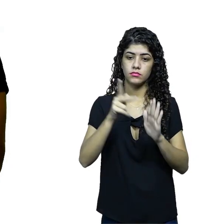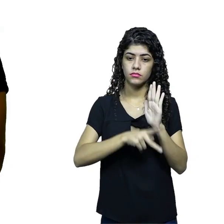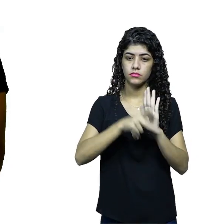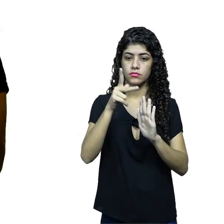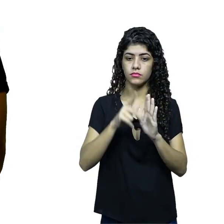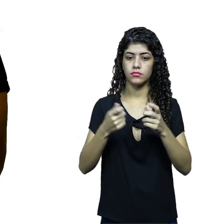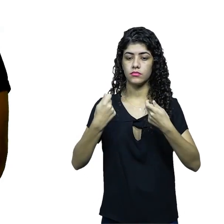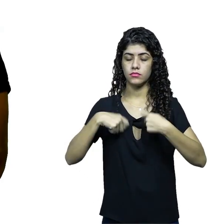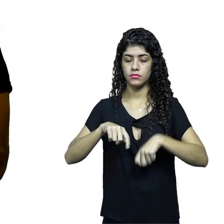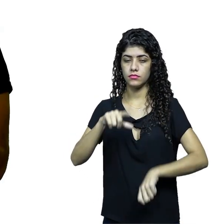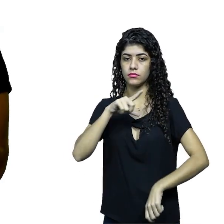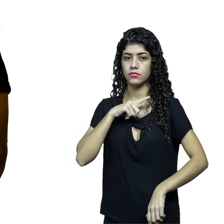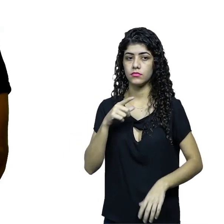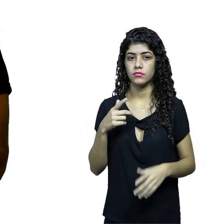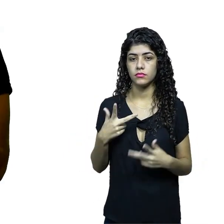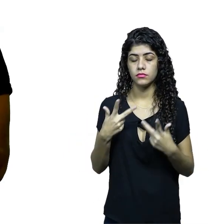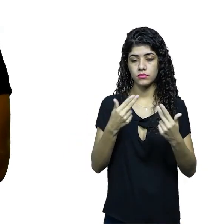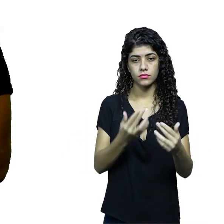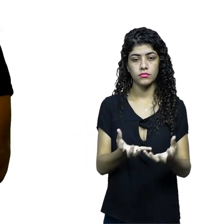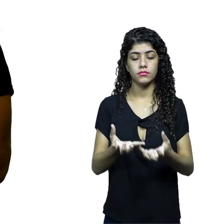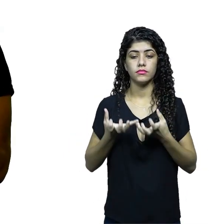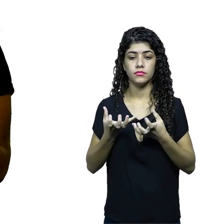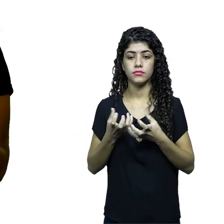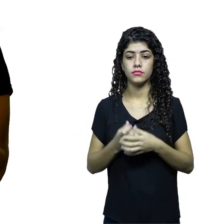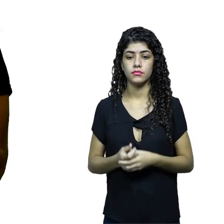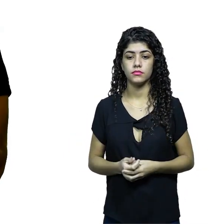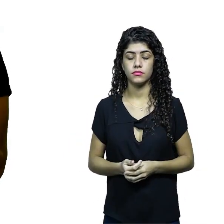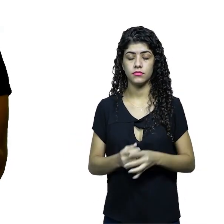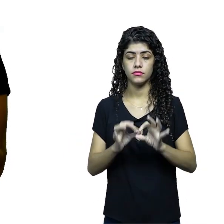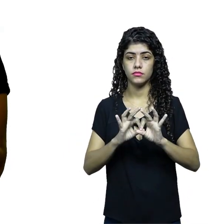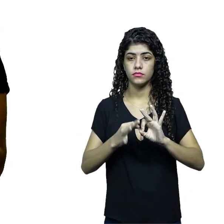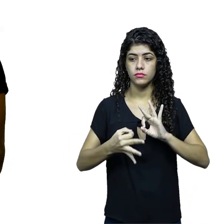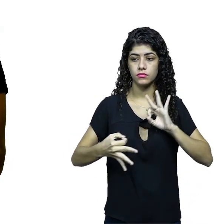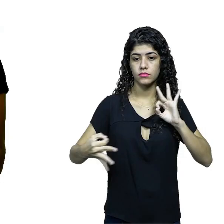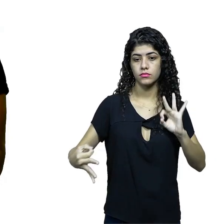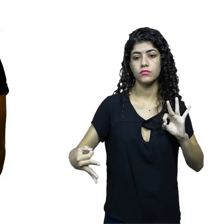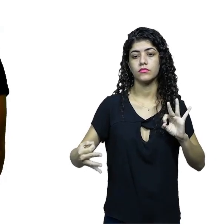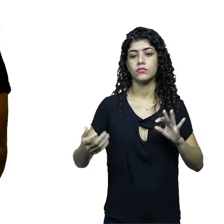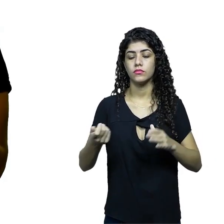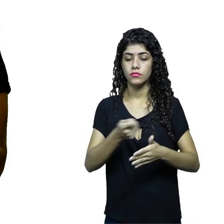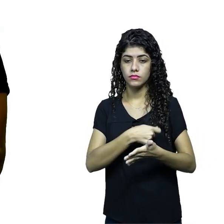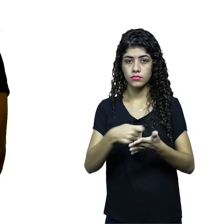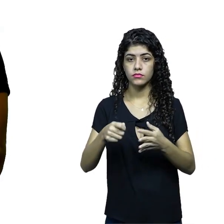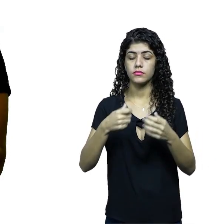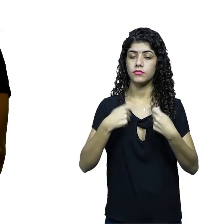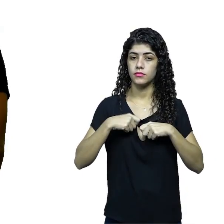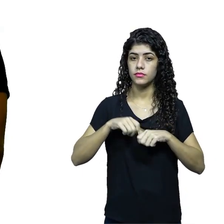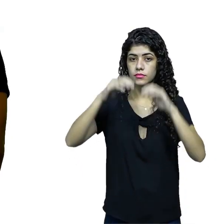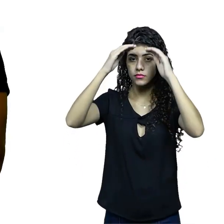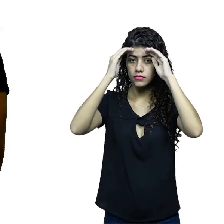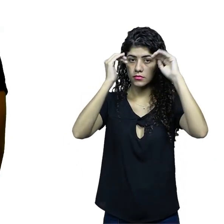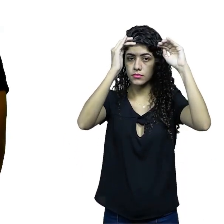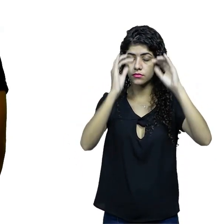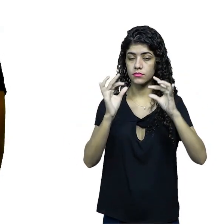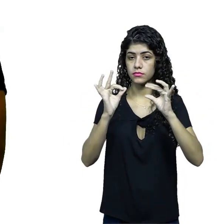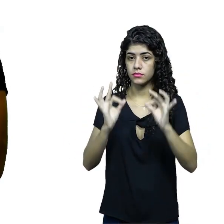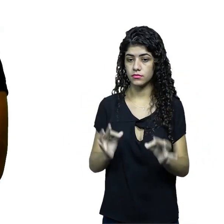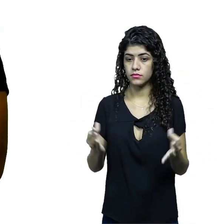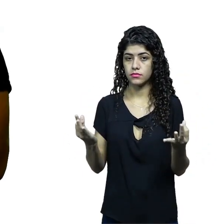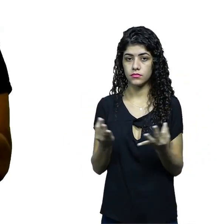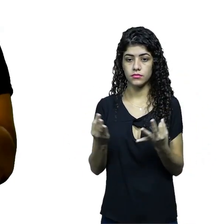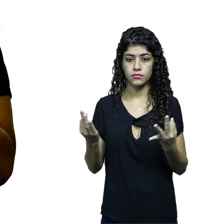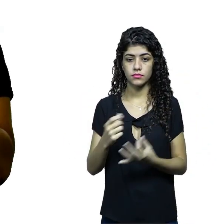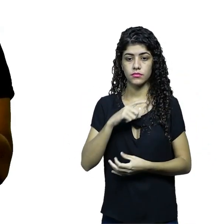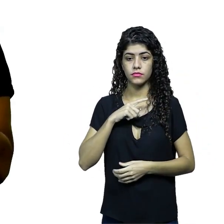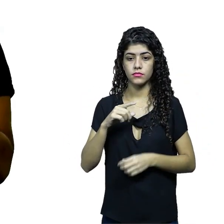estar exatamente dentro da demanda daquele edital. Se o edital diz que é um longa-metragem, assim assado, você tem que seguir o que o edital